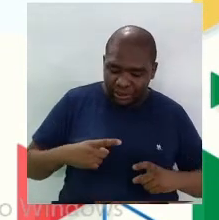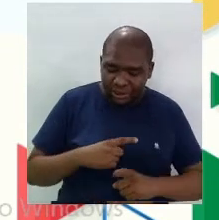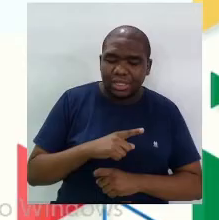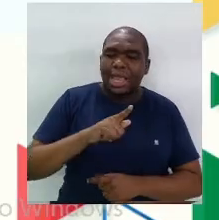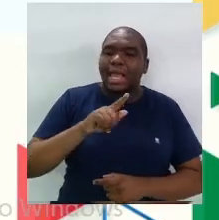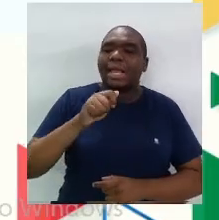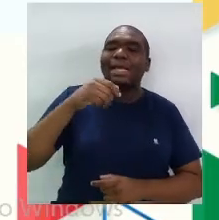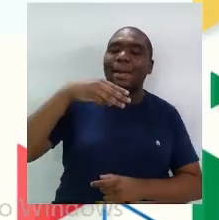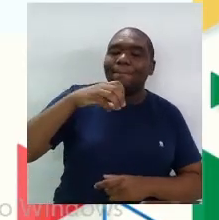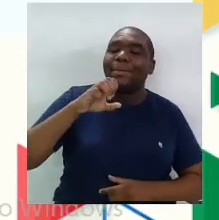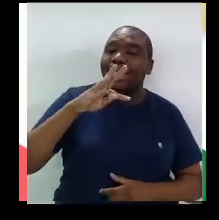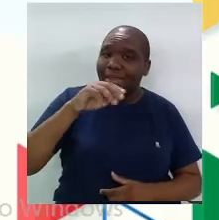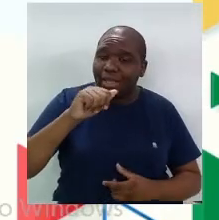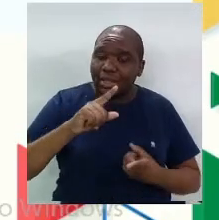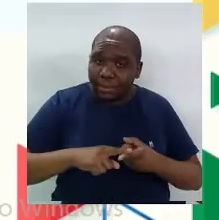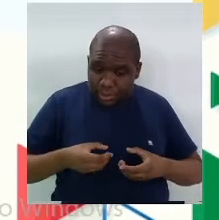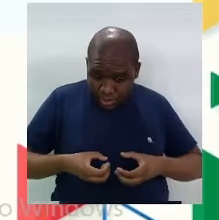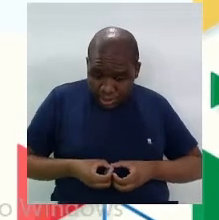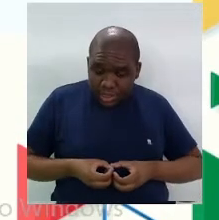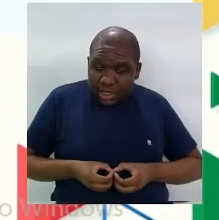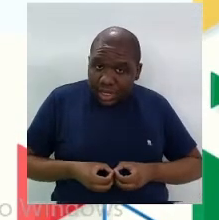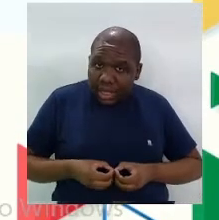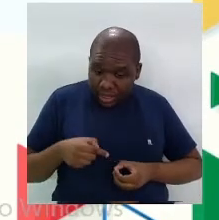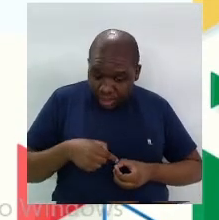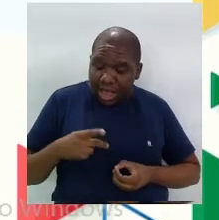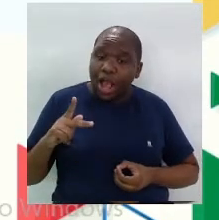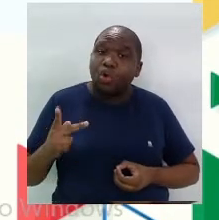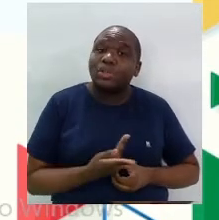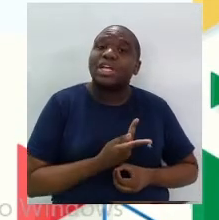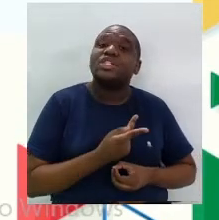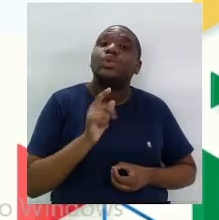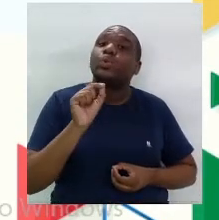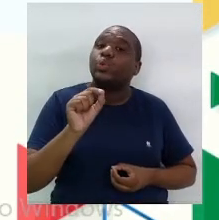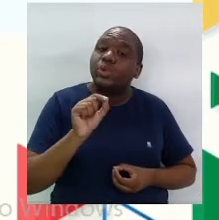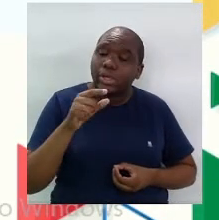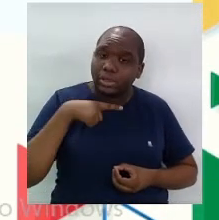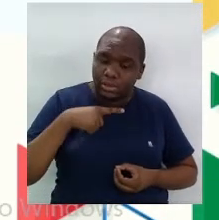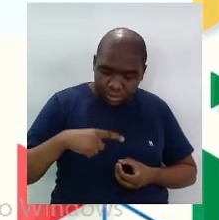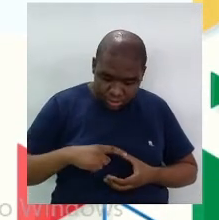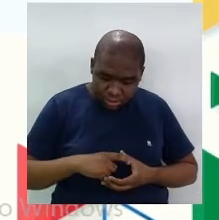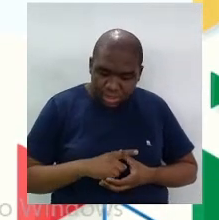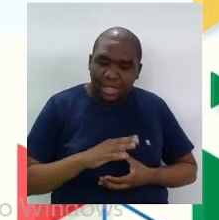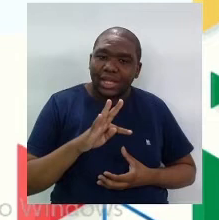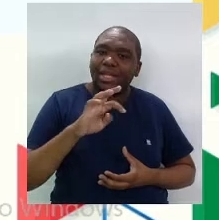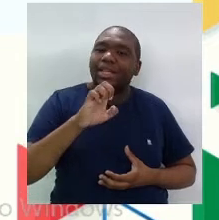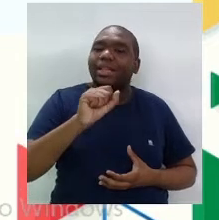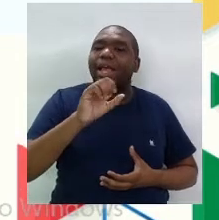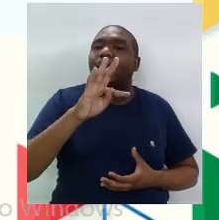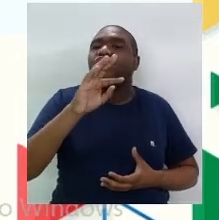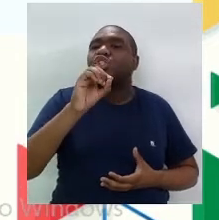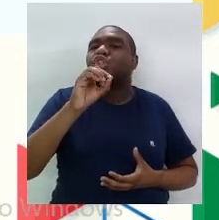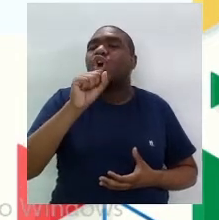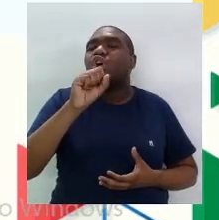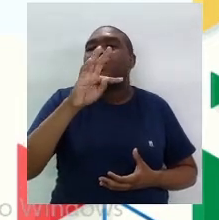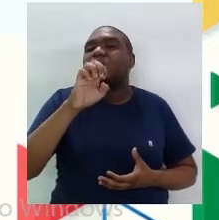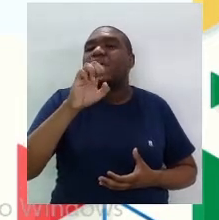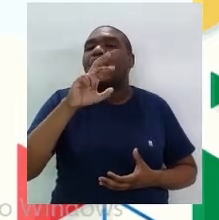produzidos. Além de produzir os gametas, é no testículo que ocorre a produção